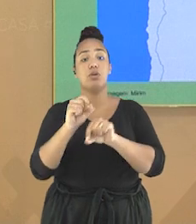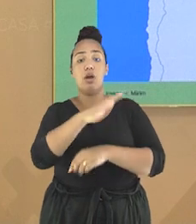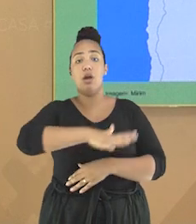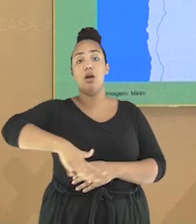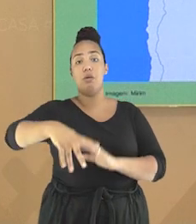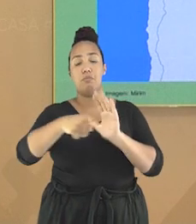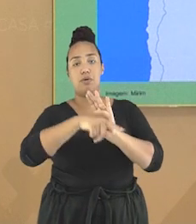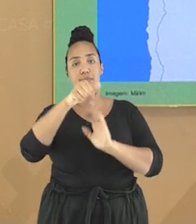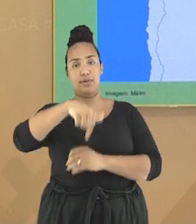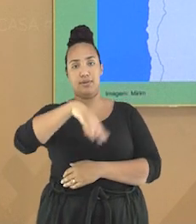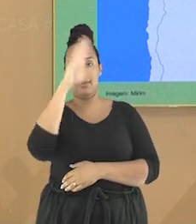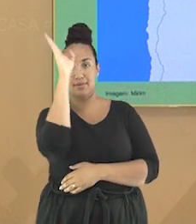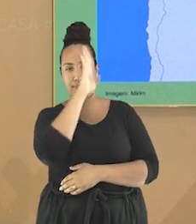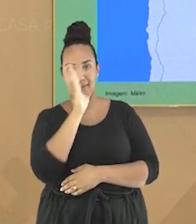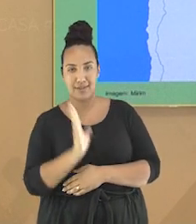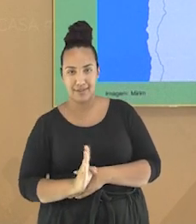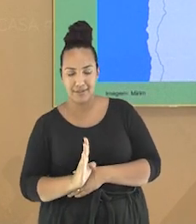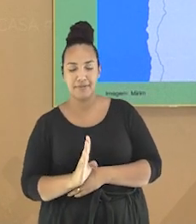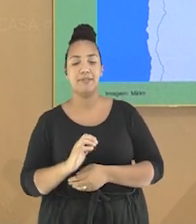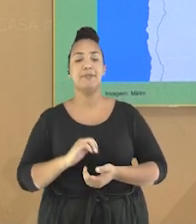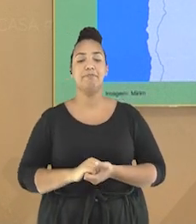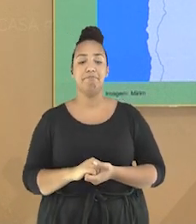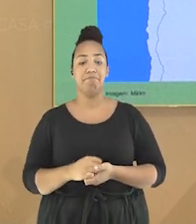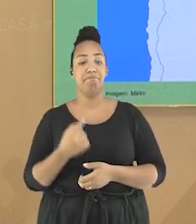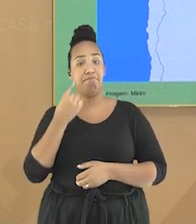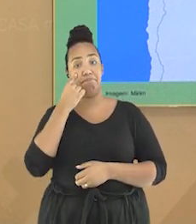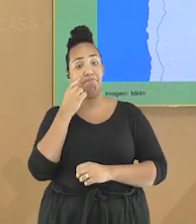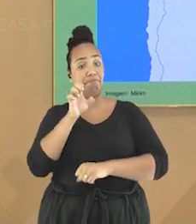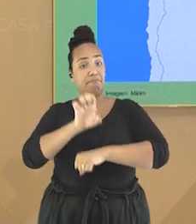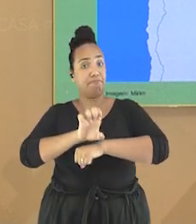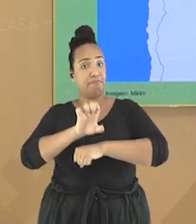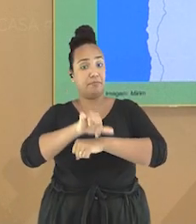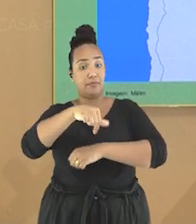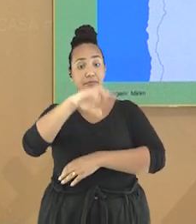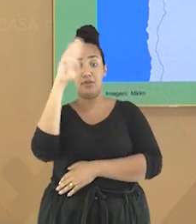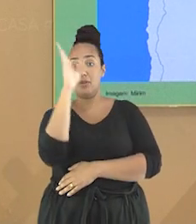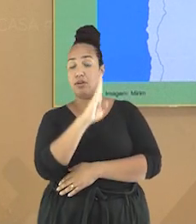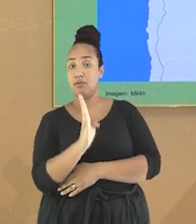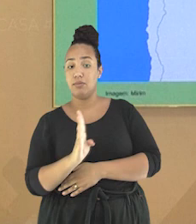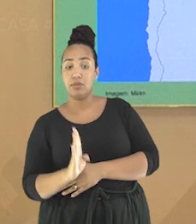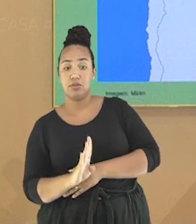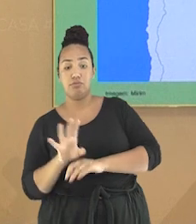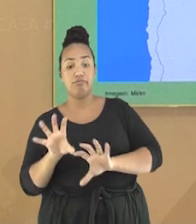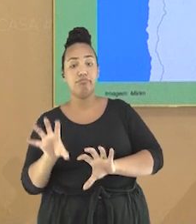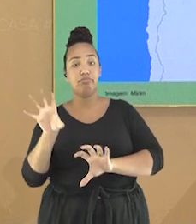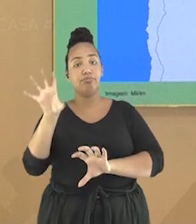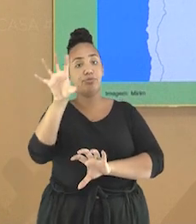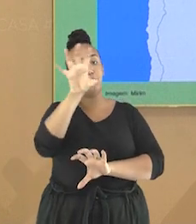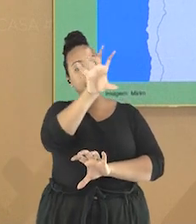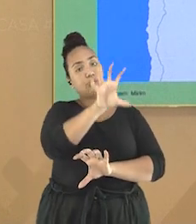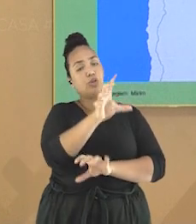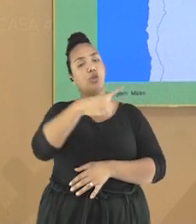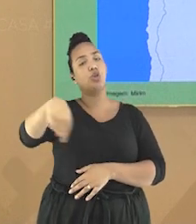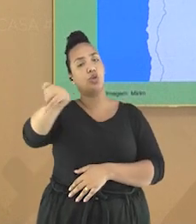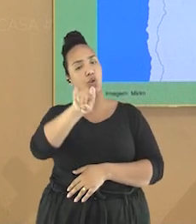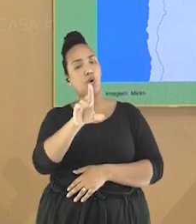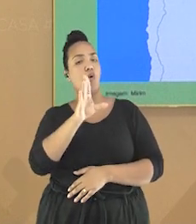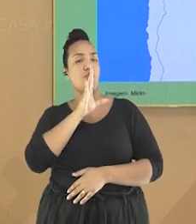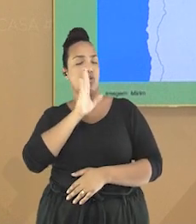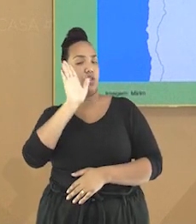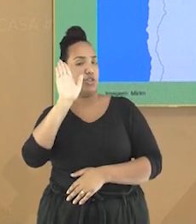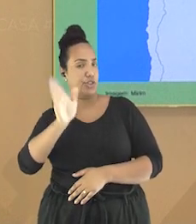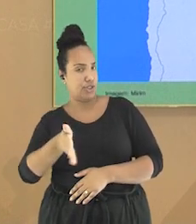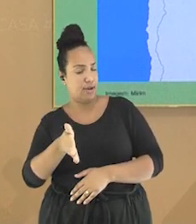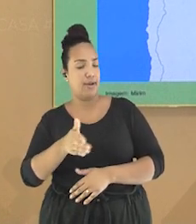do Brasil. Em um deles, os estados do país estão divididos da forma que nós já conhecemos